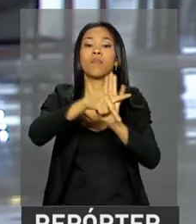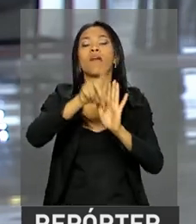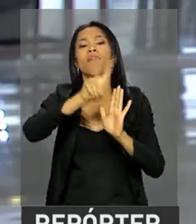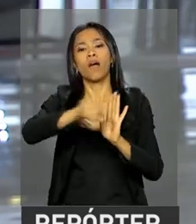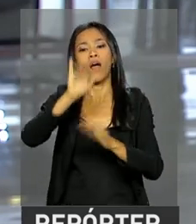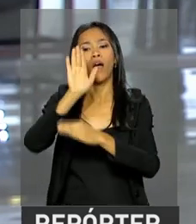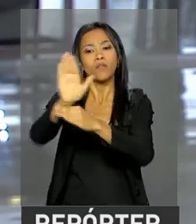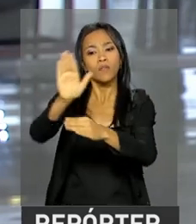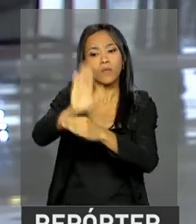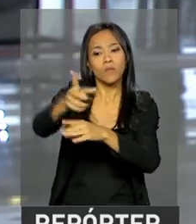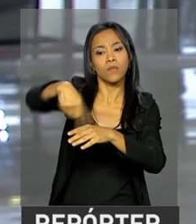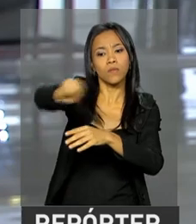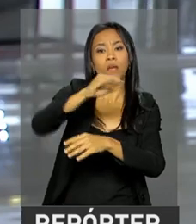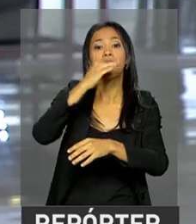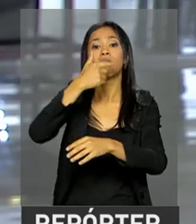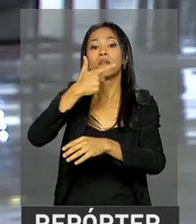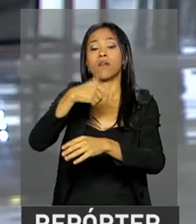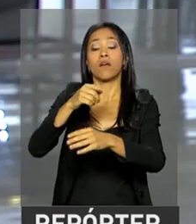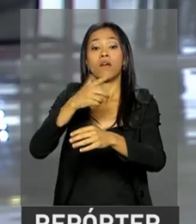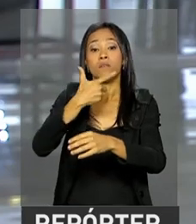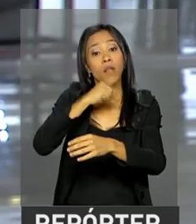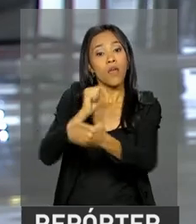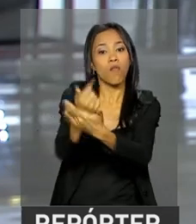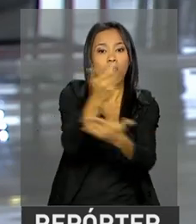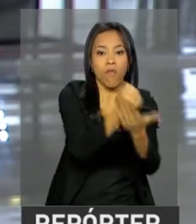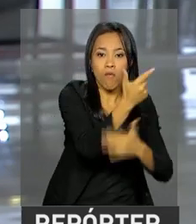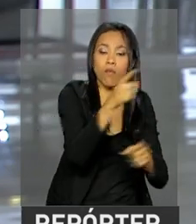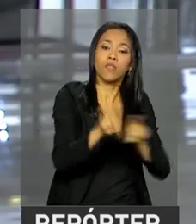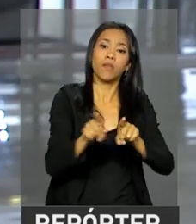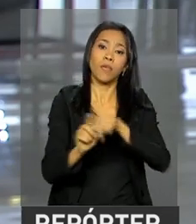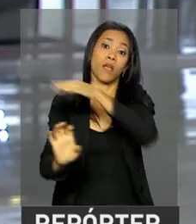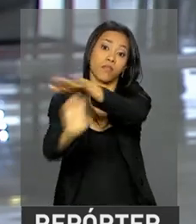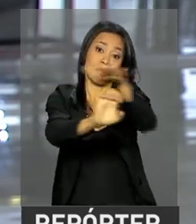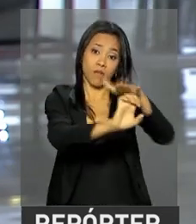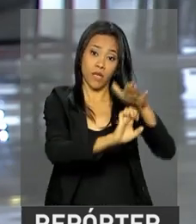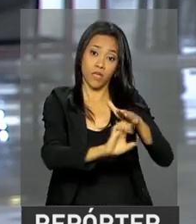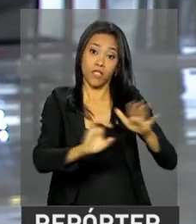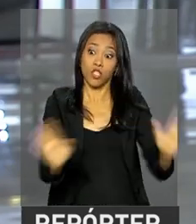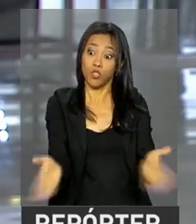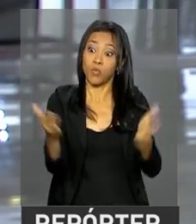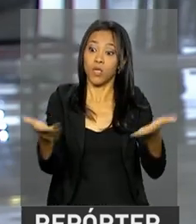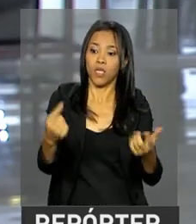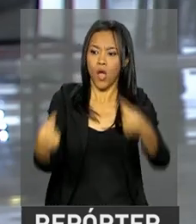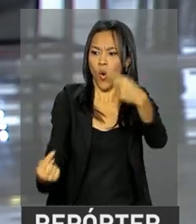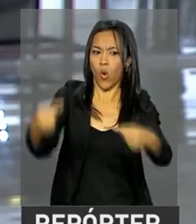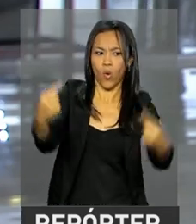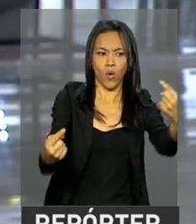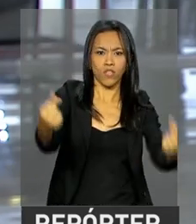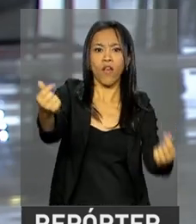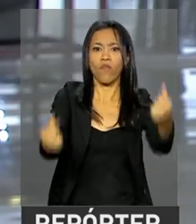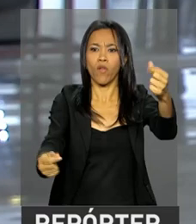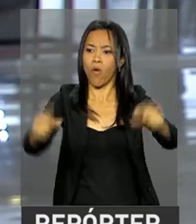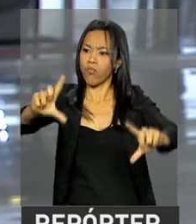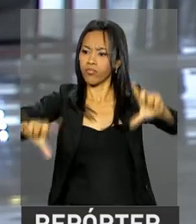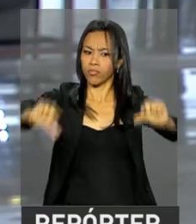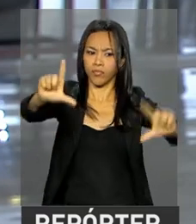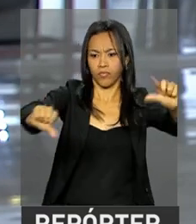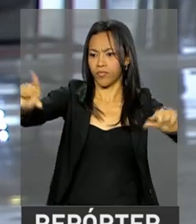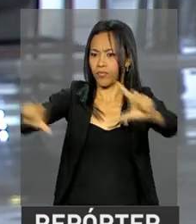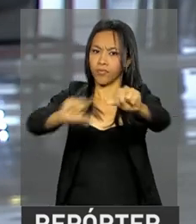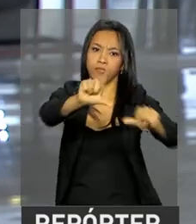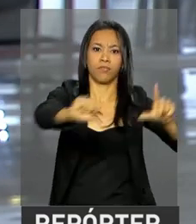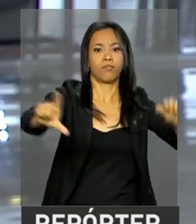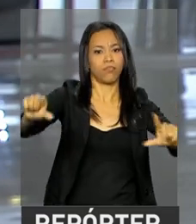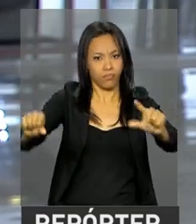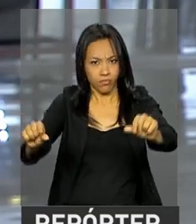tanto os consumidores quanto as empresas estimulando a concorrência e estimulando também a uma